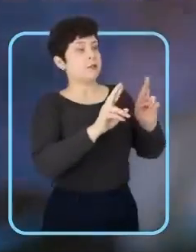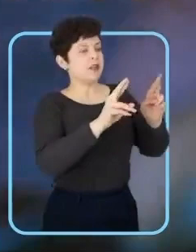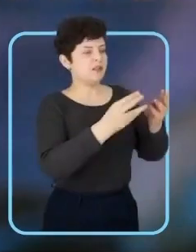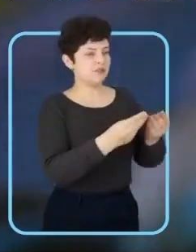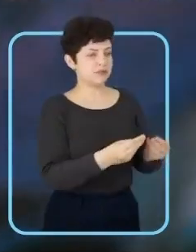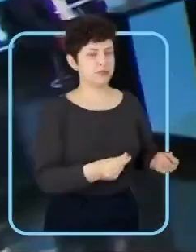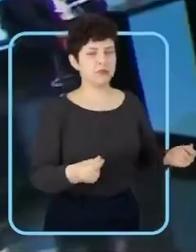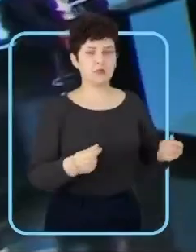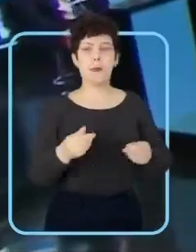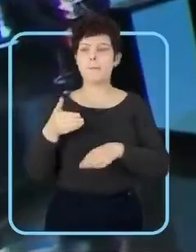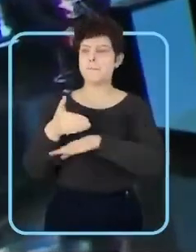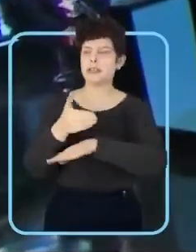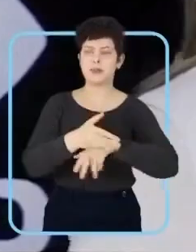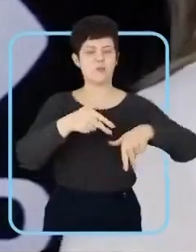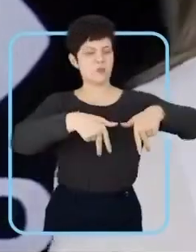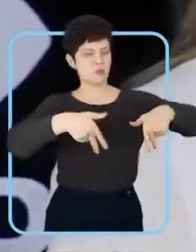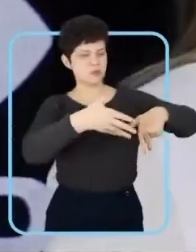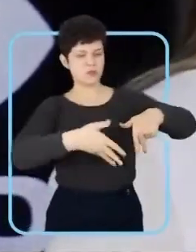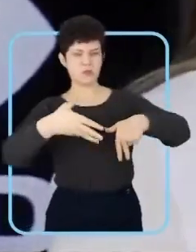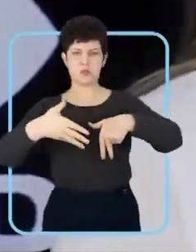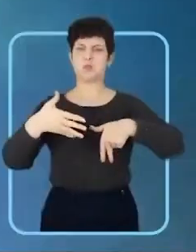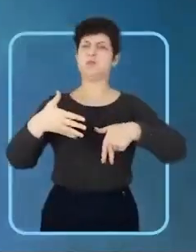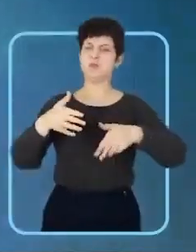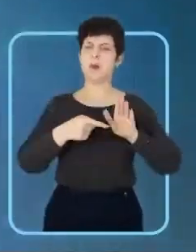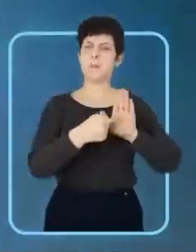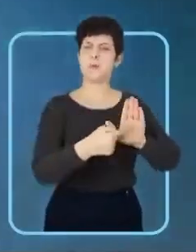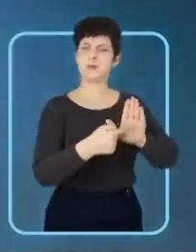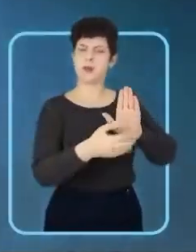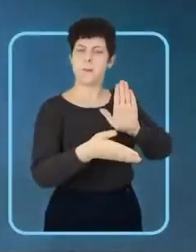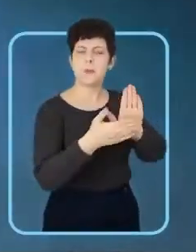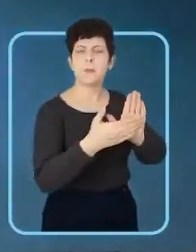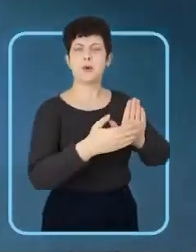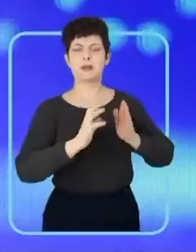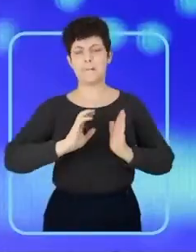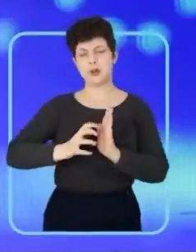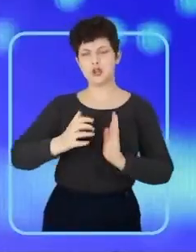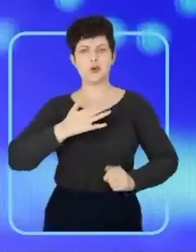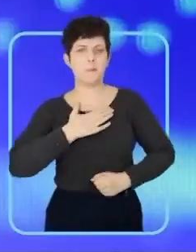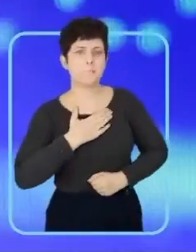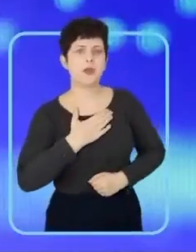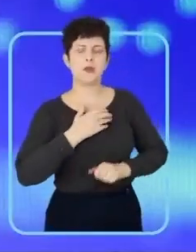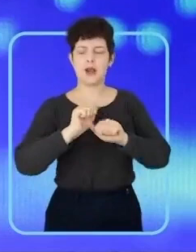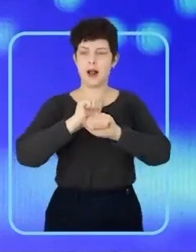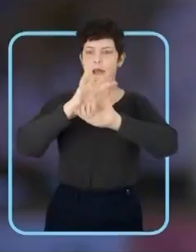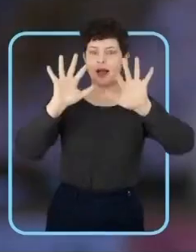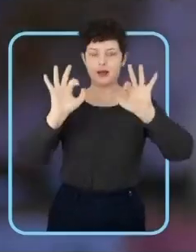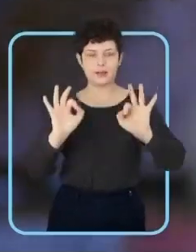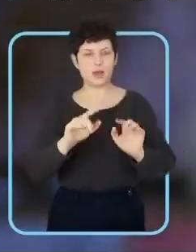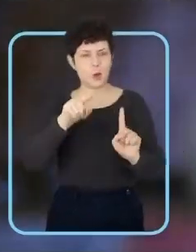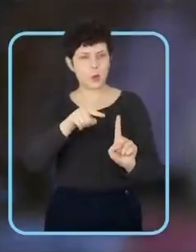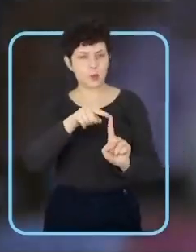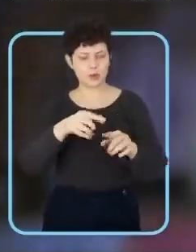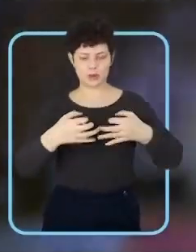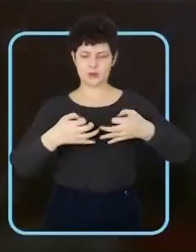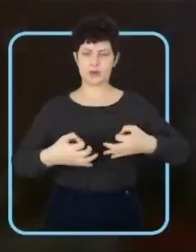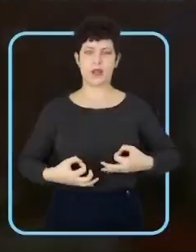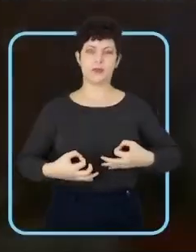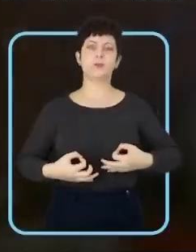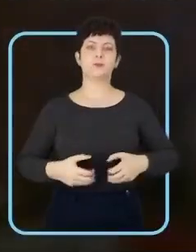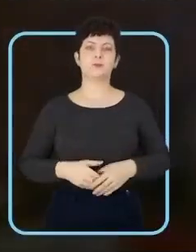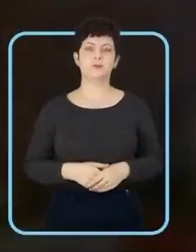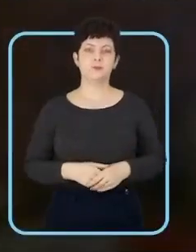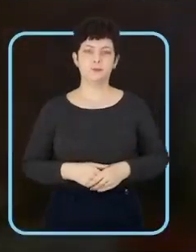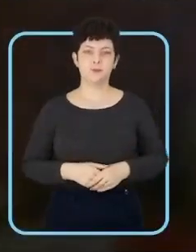e esperança. Participei de debates, expus minhas ideias e as ideias do meu partido, sempre de maneira clara,